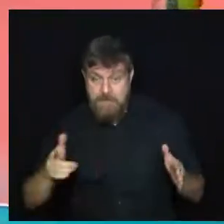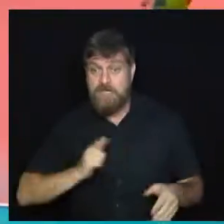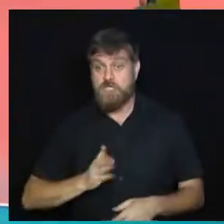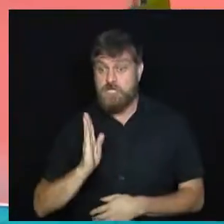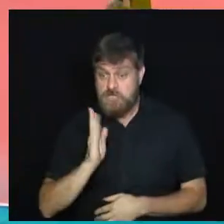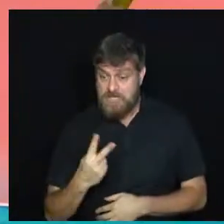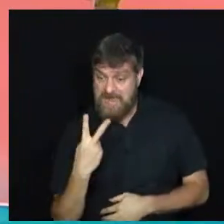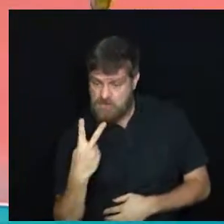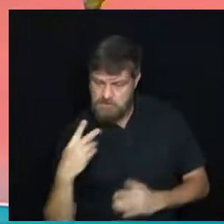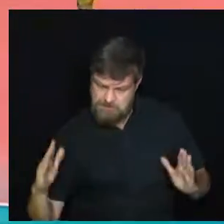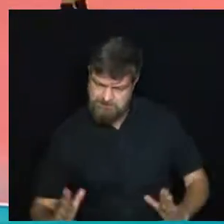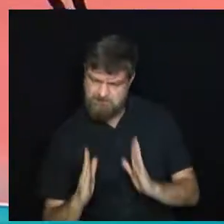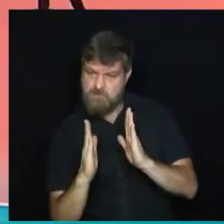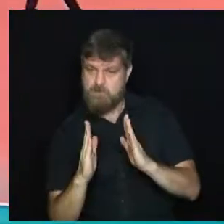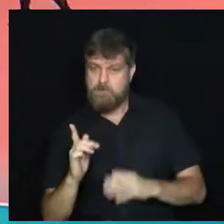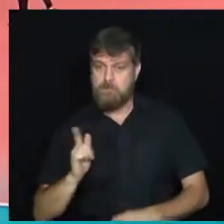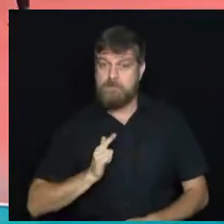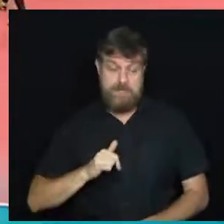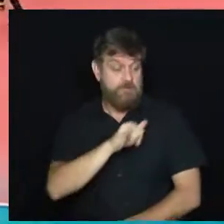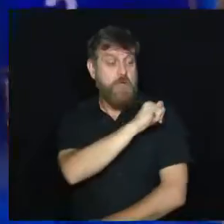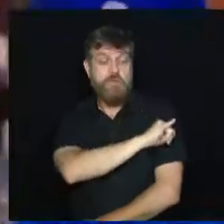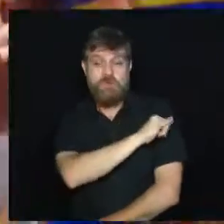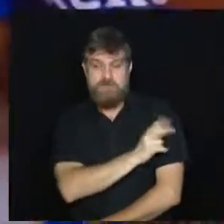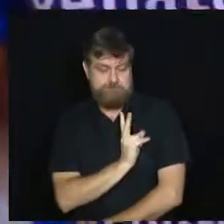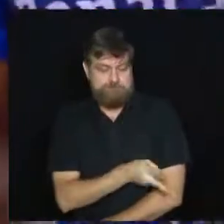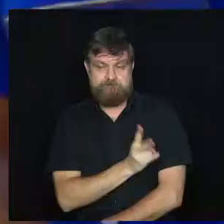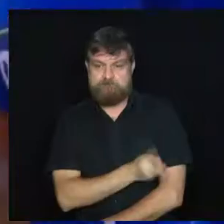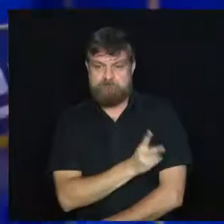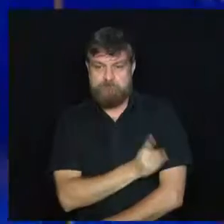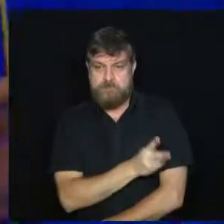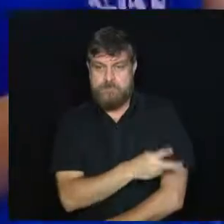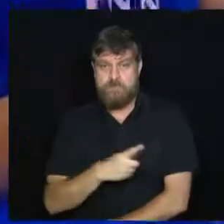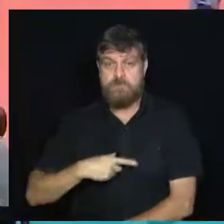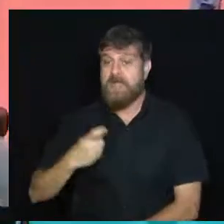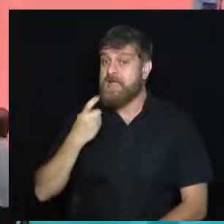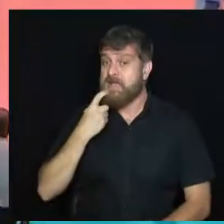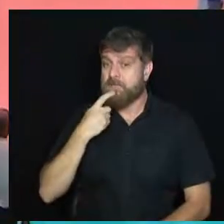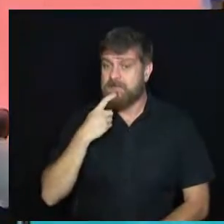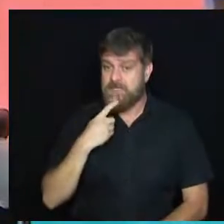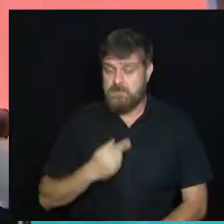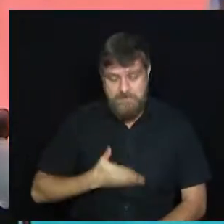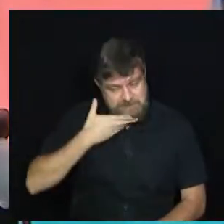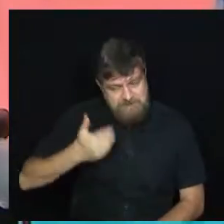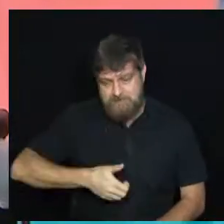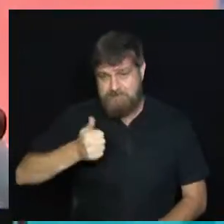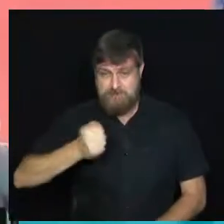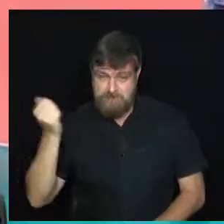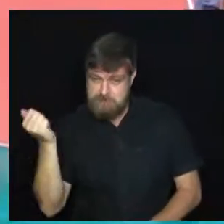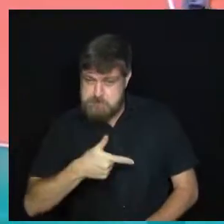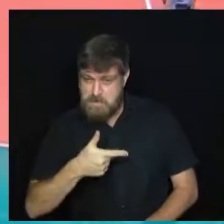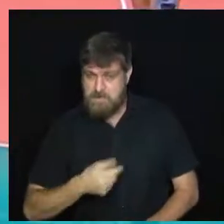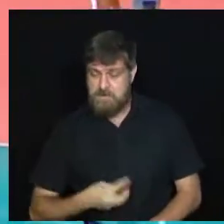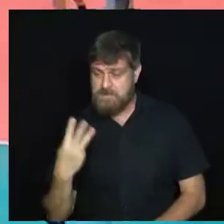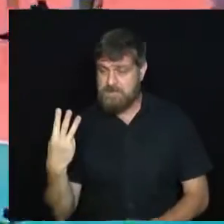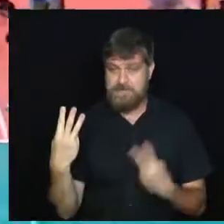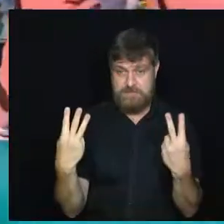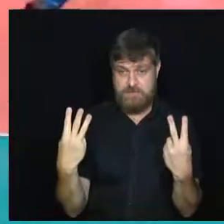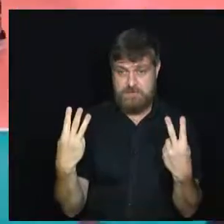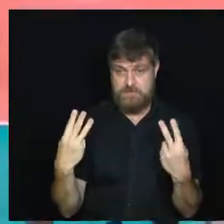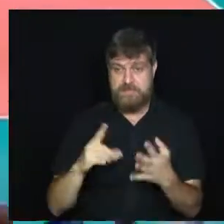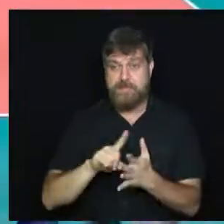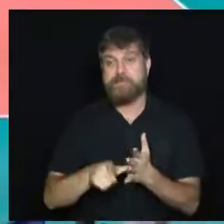dois confrontos, ambos no Rio de Janeiro. Os campineiros venceram o primeiro 3-2